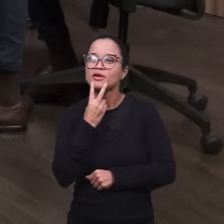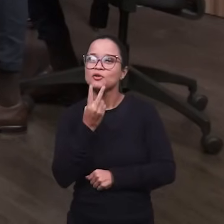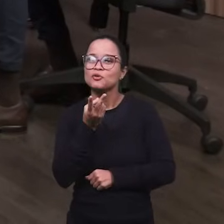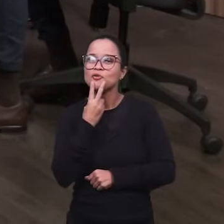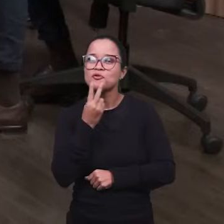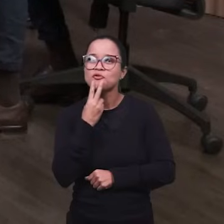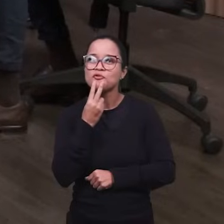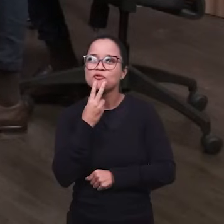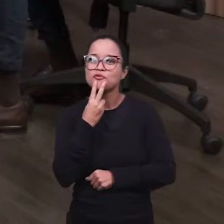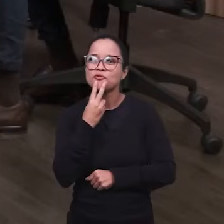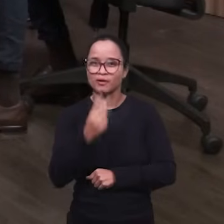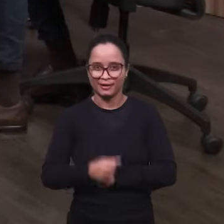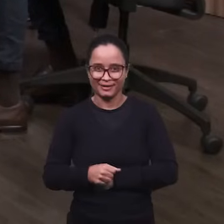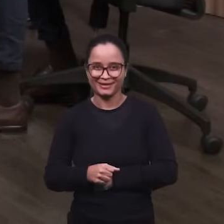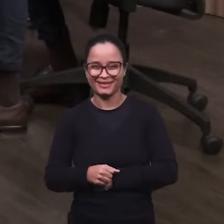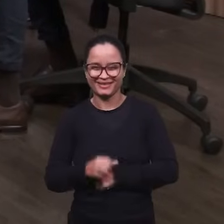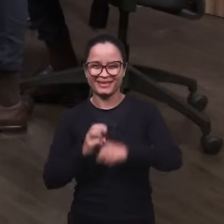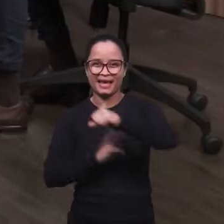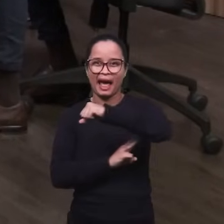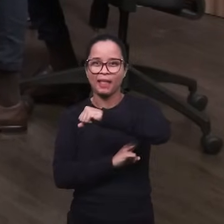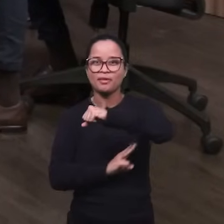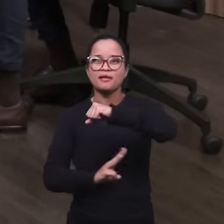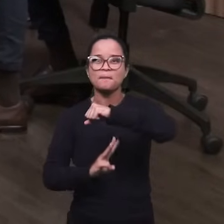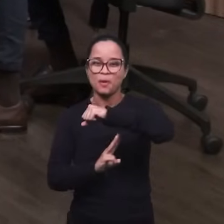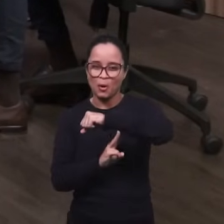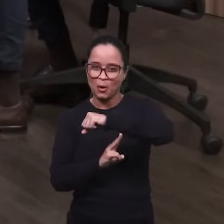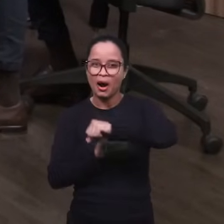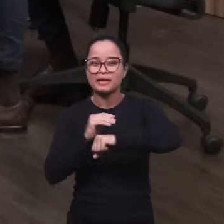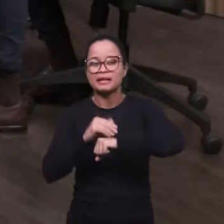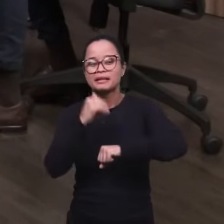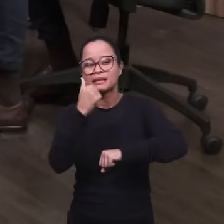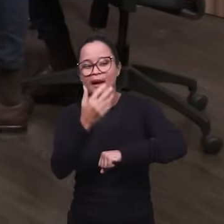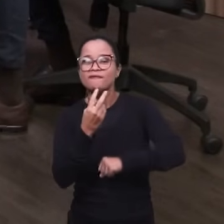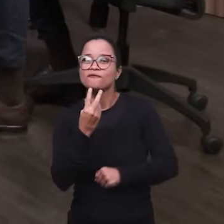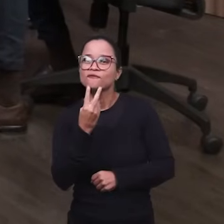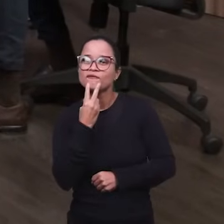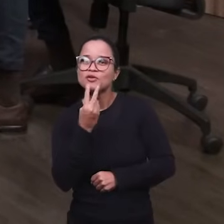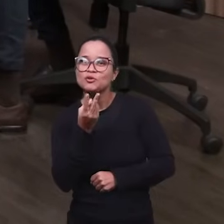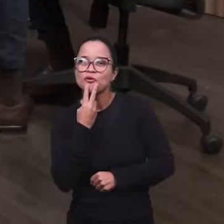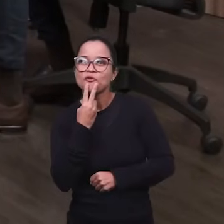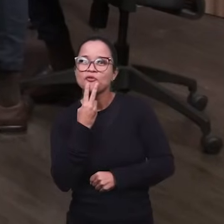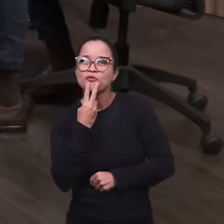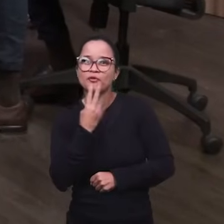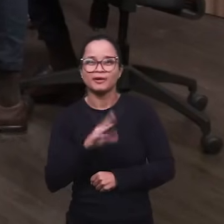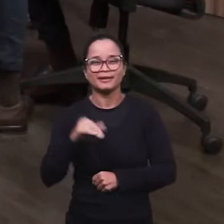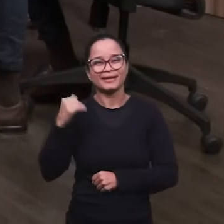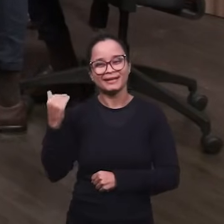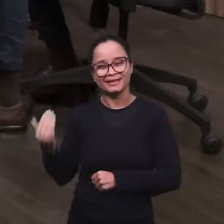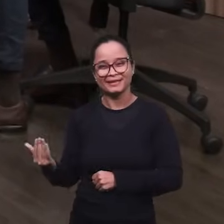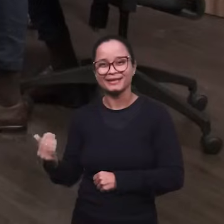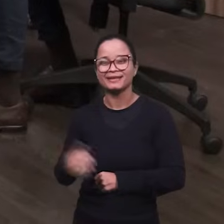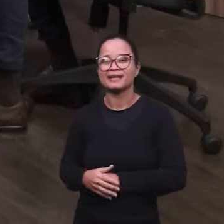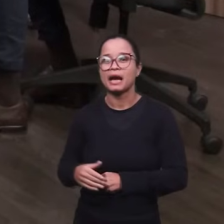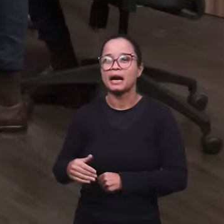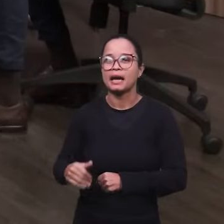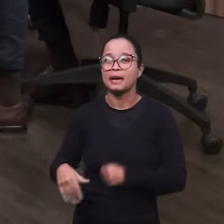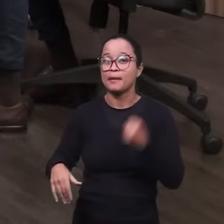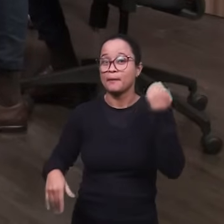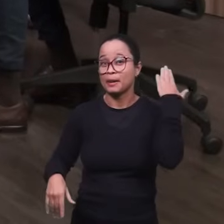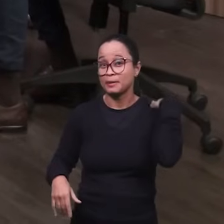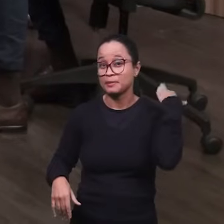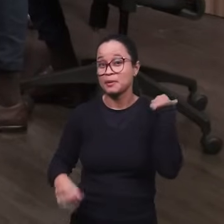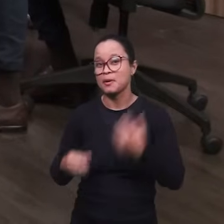depois do outro lado da ponte, da Além Rio, tá certo? Da Além Bahia de Vitória. Fica lá a Praia do Canto e os Praia